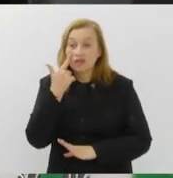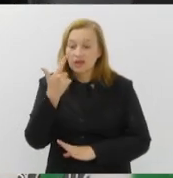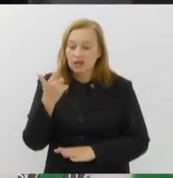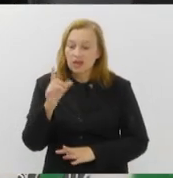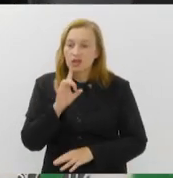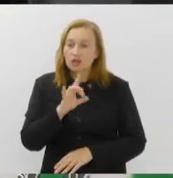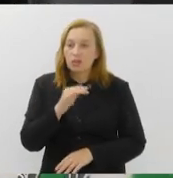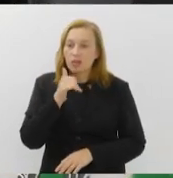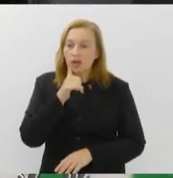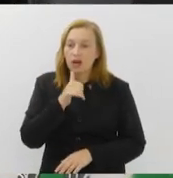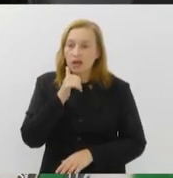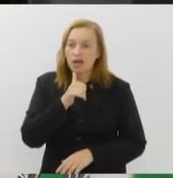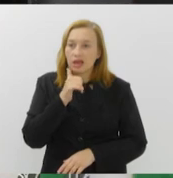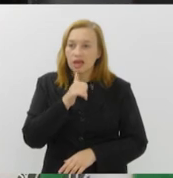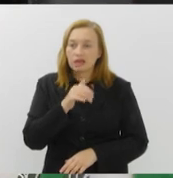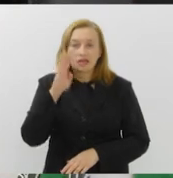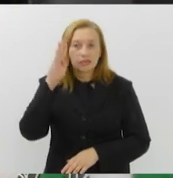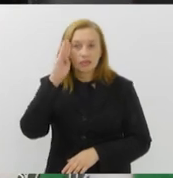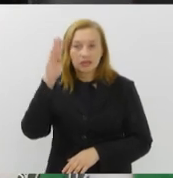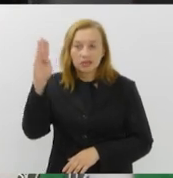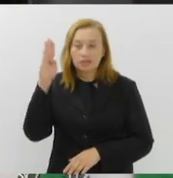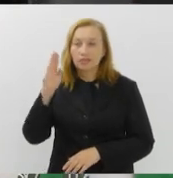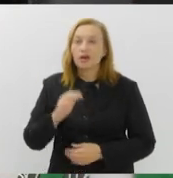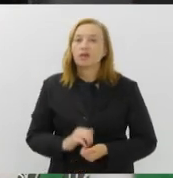mulheres as principais